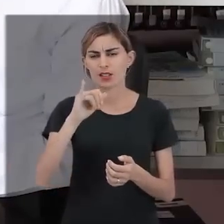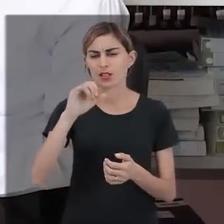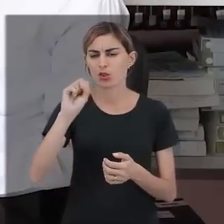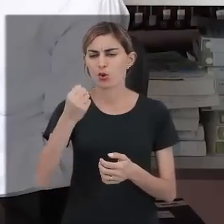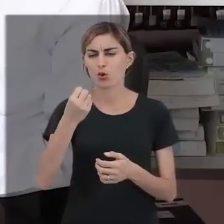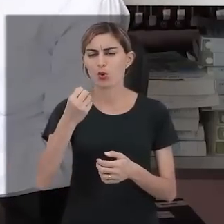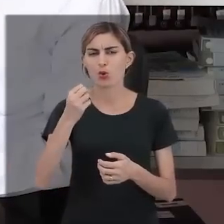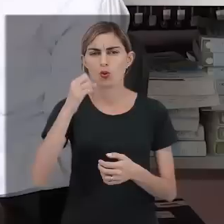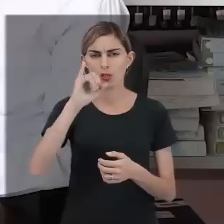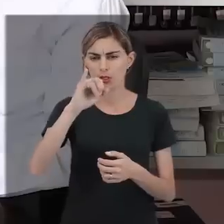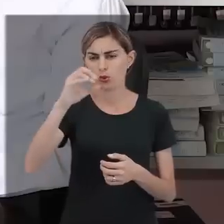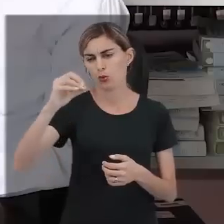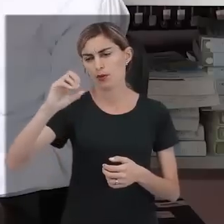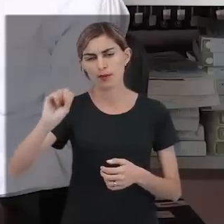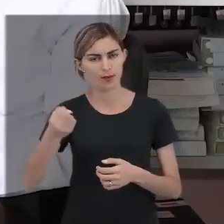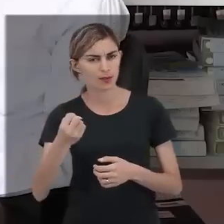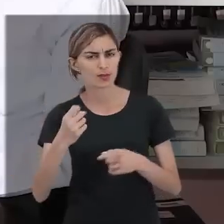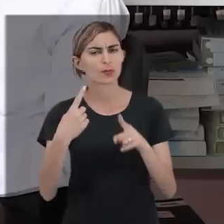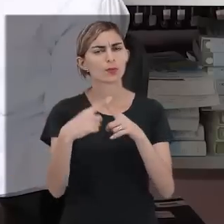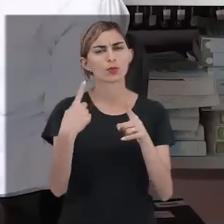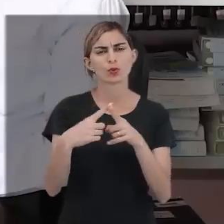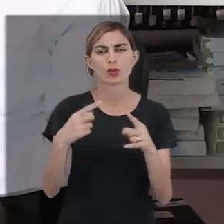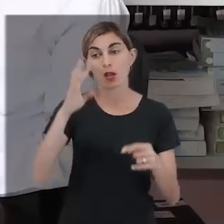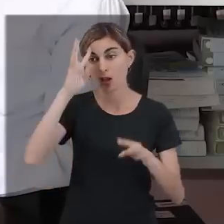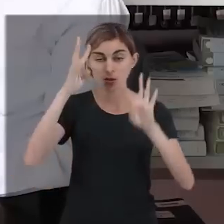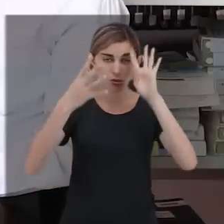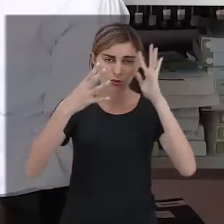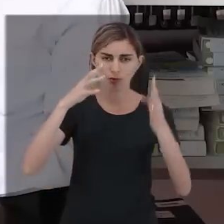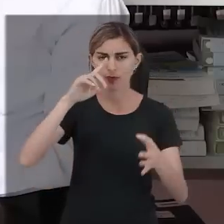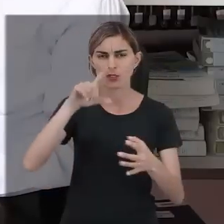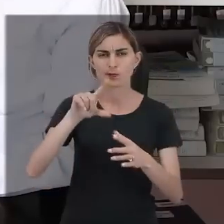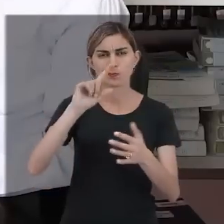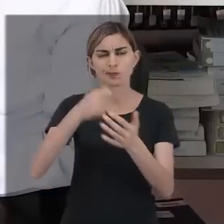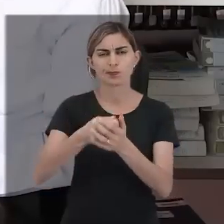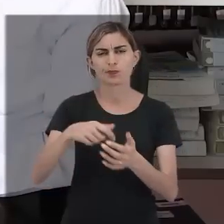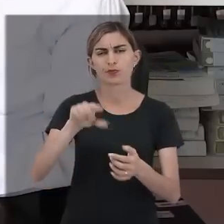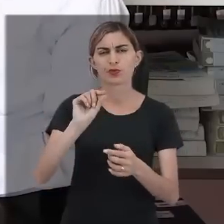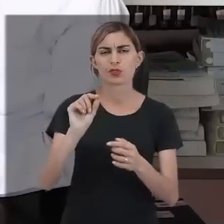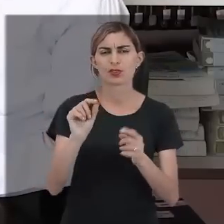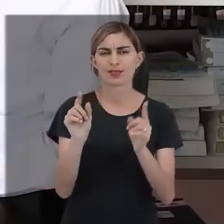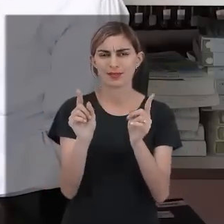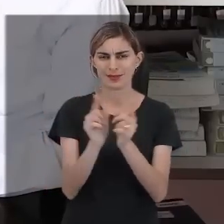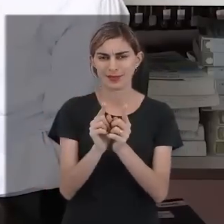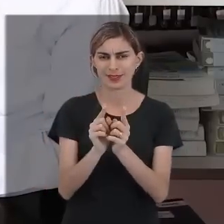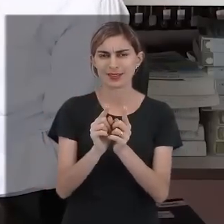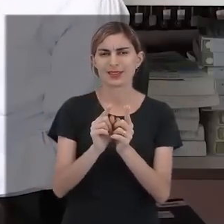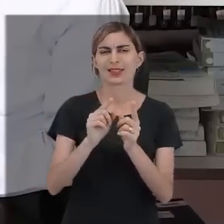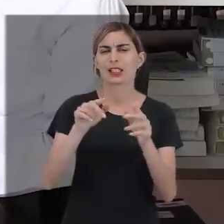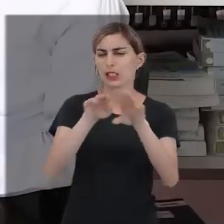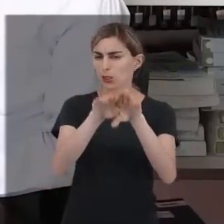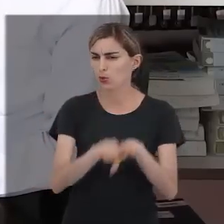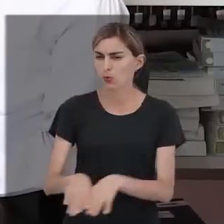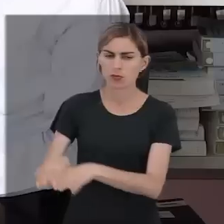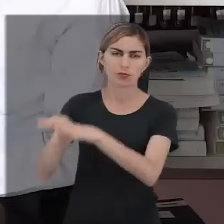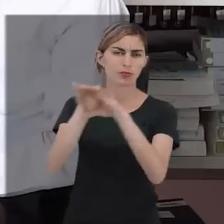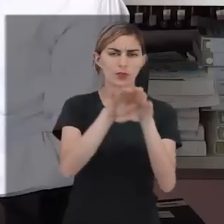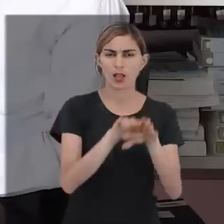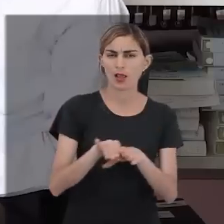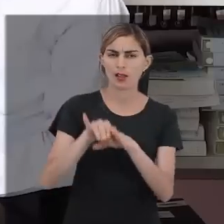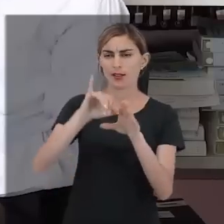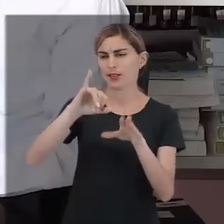IOS. Por quê? Porque resolveram estabelecer o termo ISO porque vem do prefixo grego de igualdade,